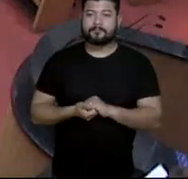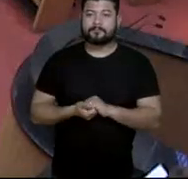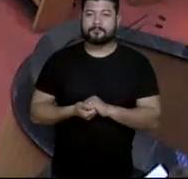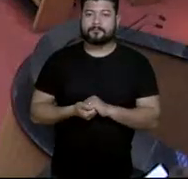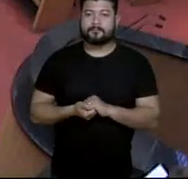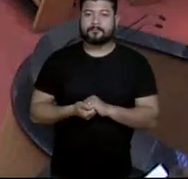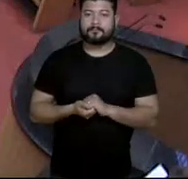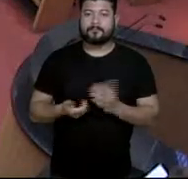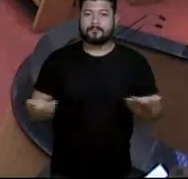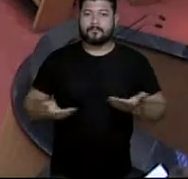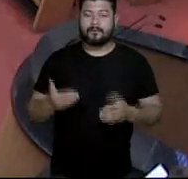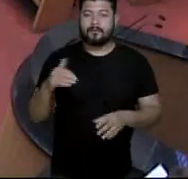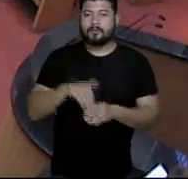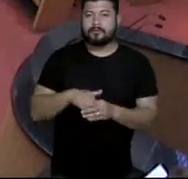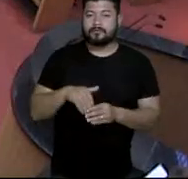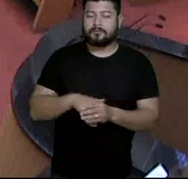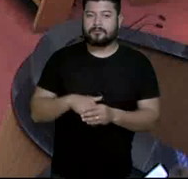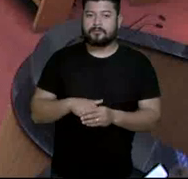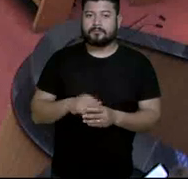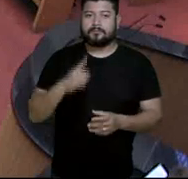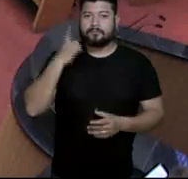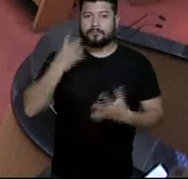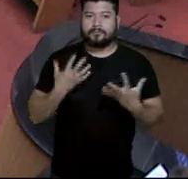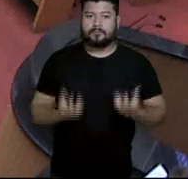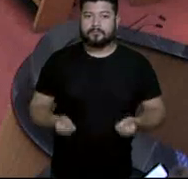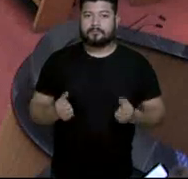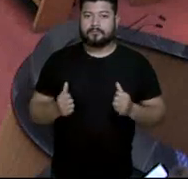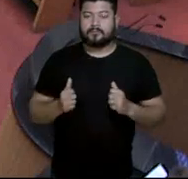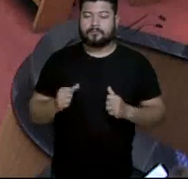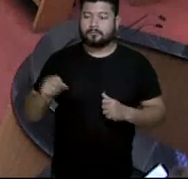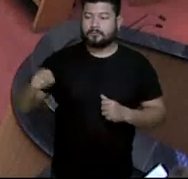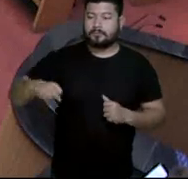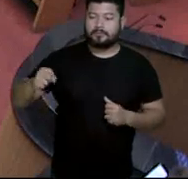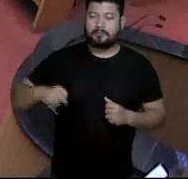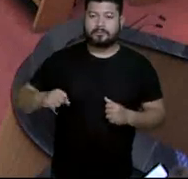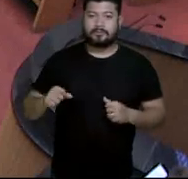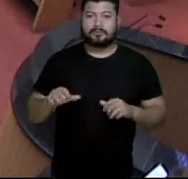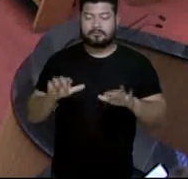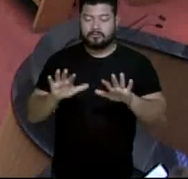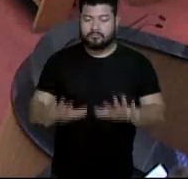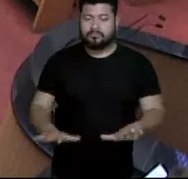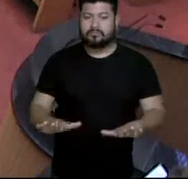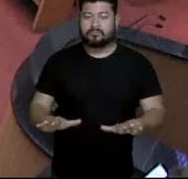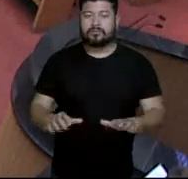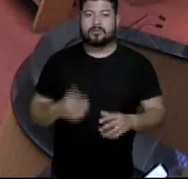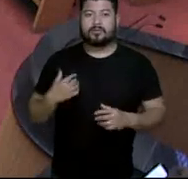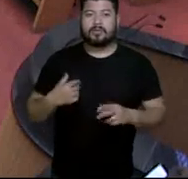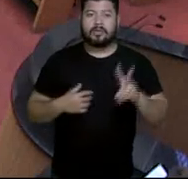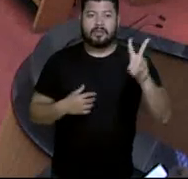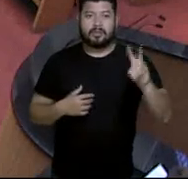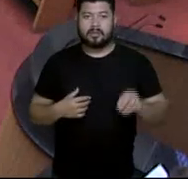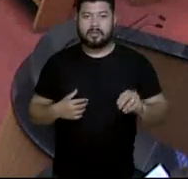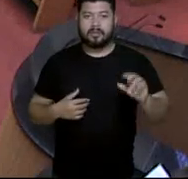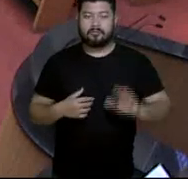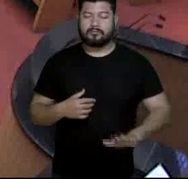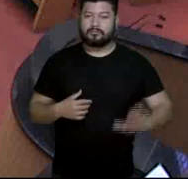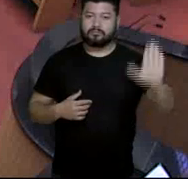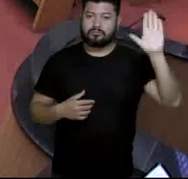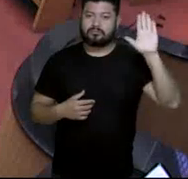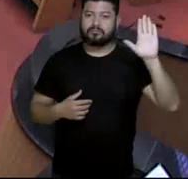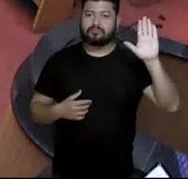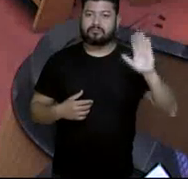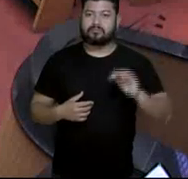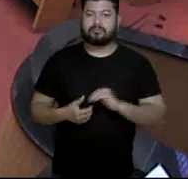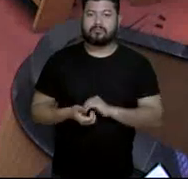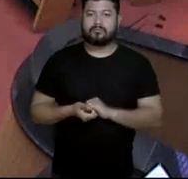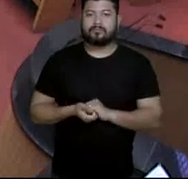Em votação, deputados que votam sim, permaneçam como se encontram, deputados que votam não, se manifestem levantando a